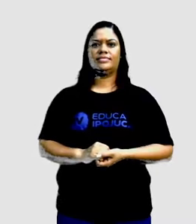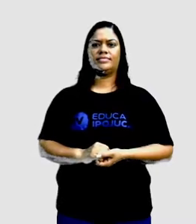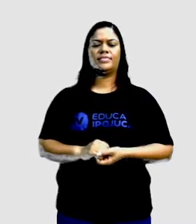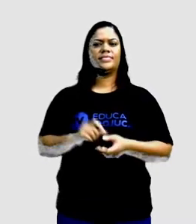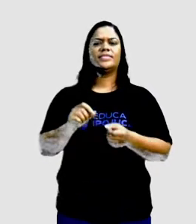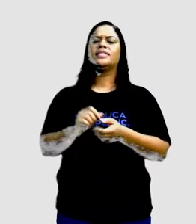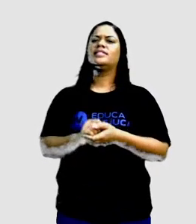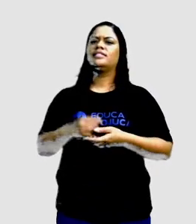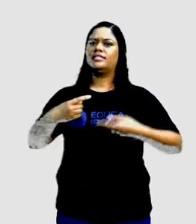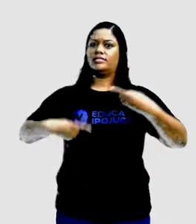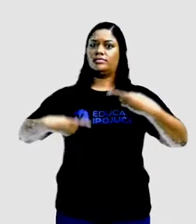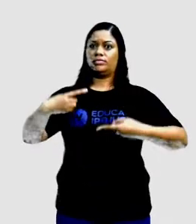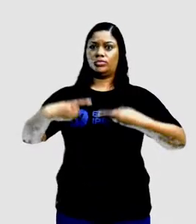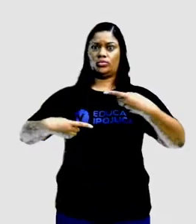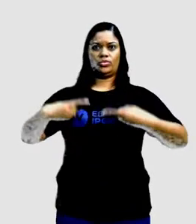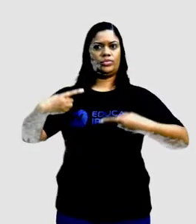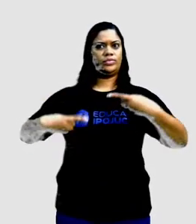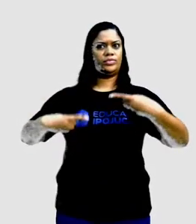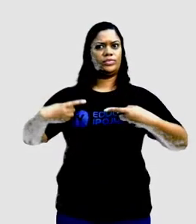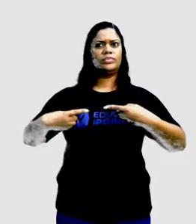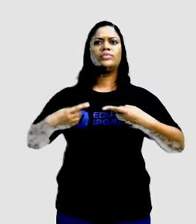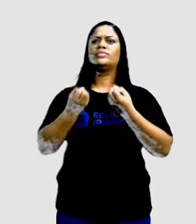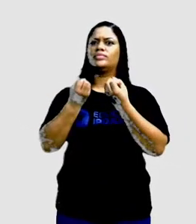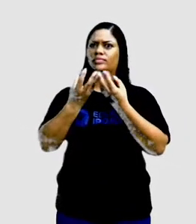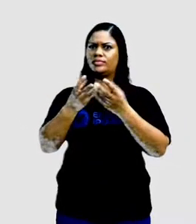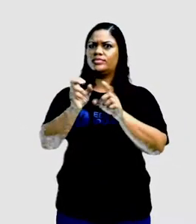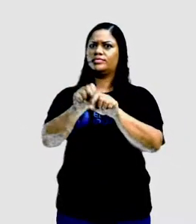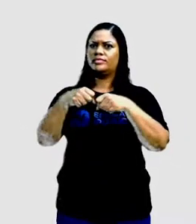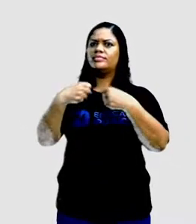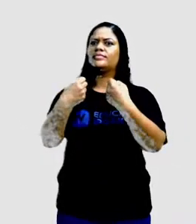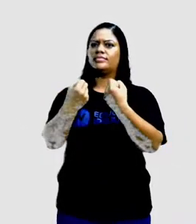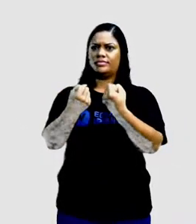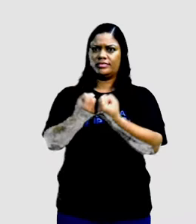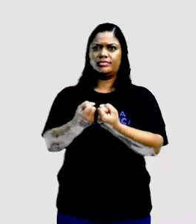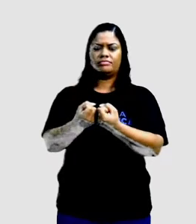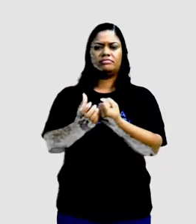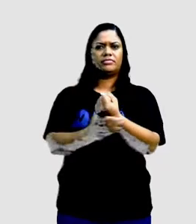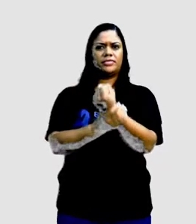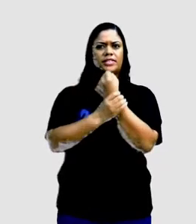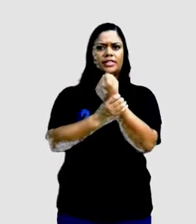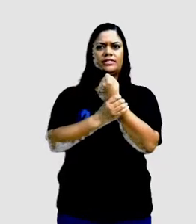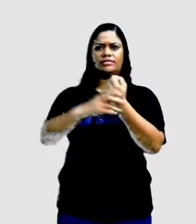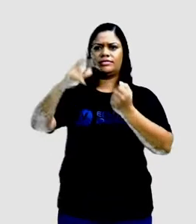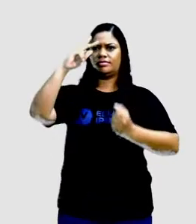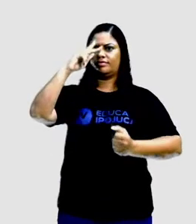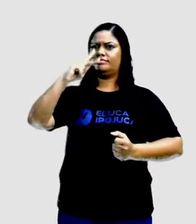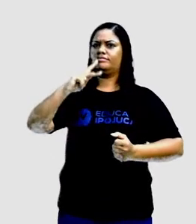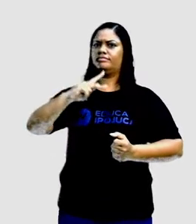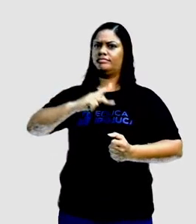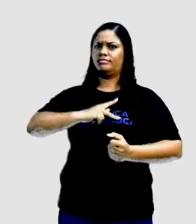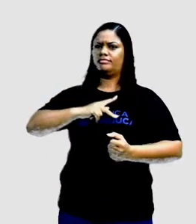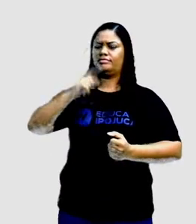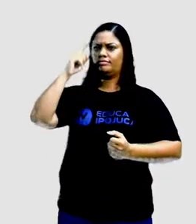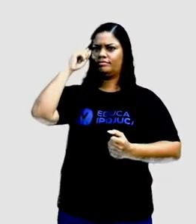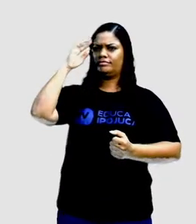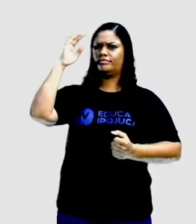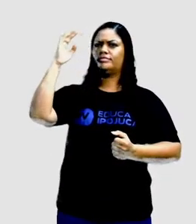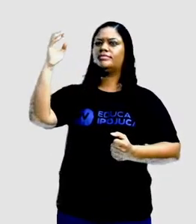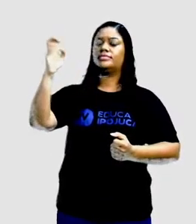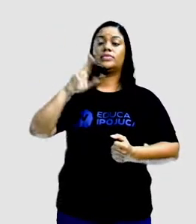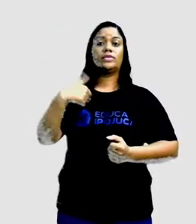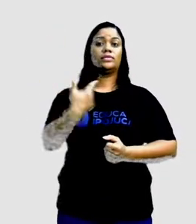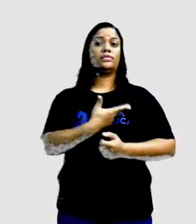Participar dos debates que são importantes para a sociedade, defender o nosso ponto de vista com argumentos sólidos. Por isso que